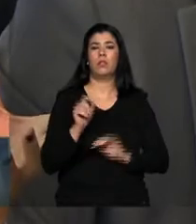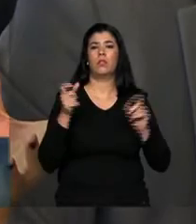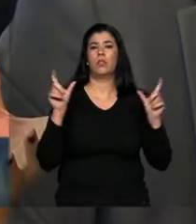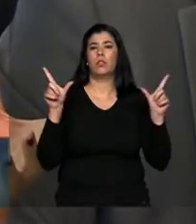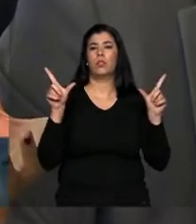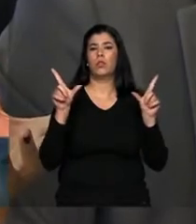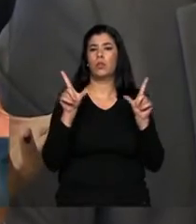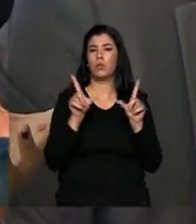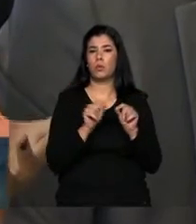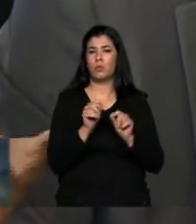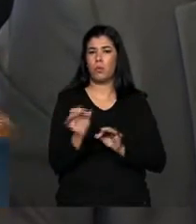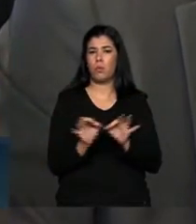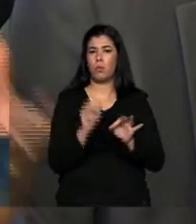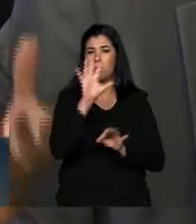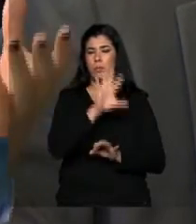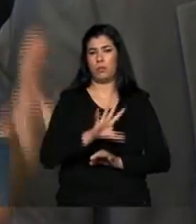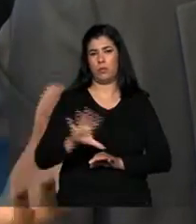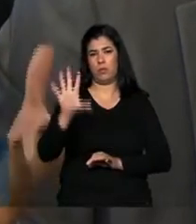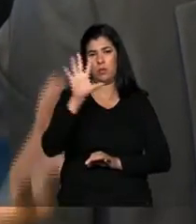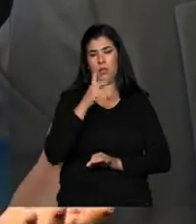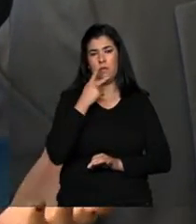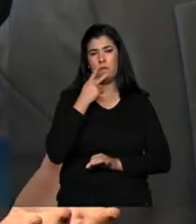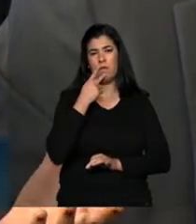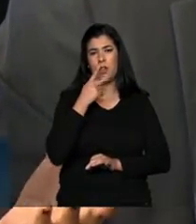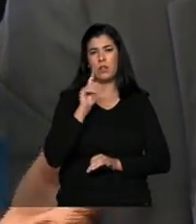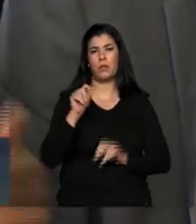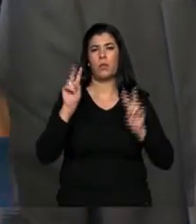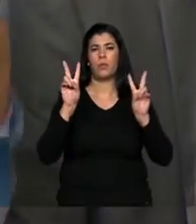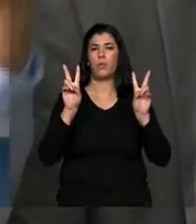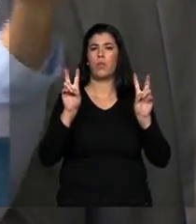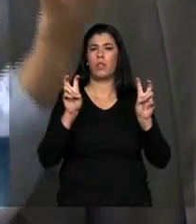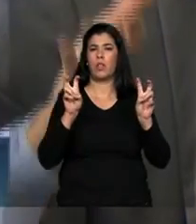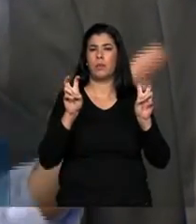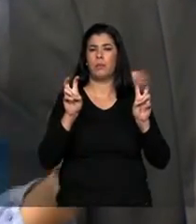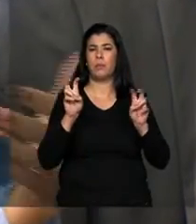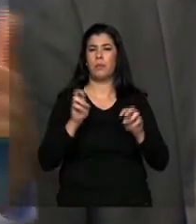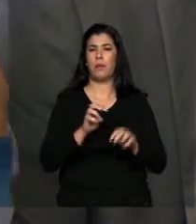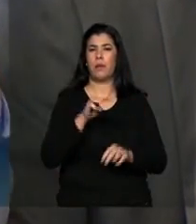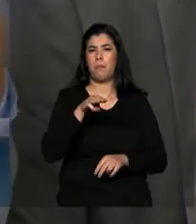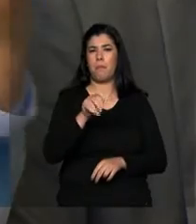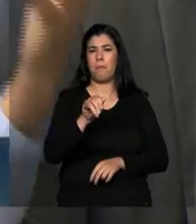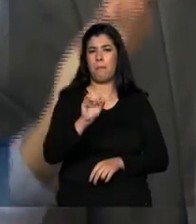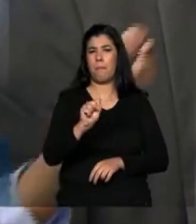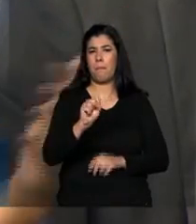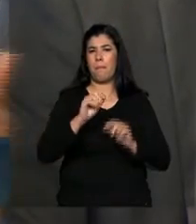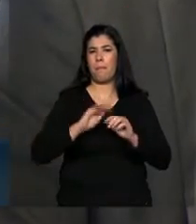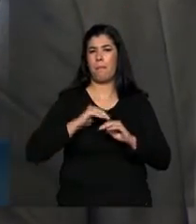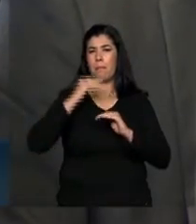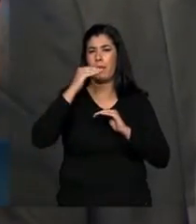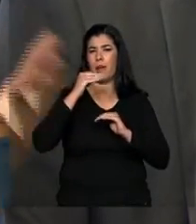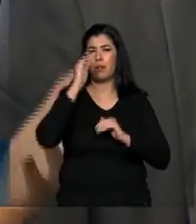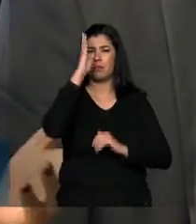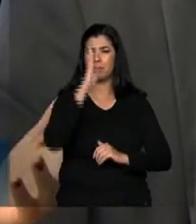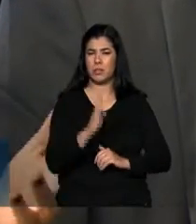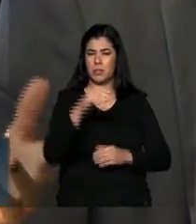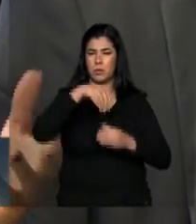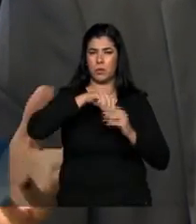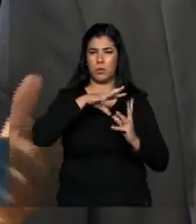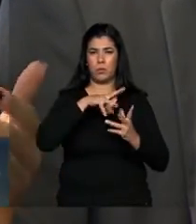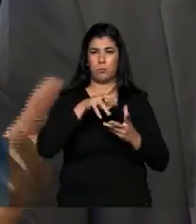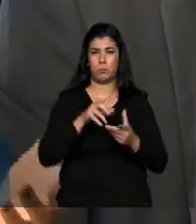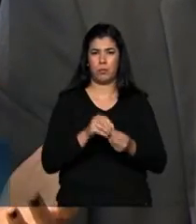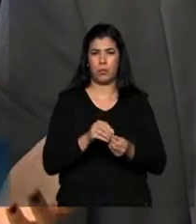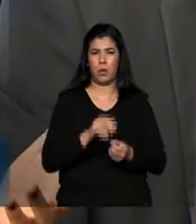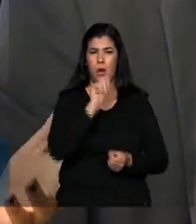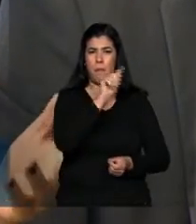sua apresentação dizendo mais Brasil no mundo. Vocês apresentaram um mapa com 32 mercados